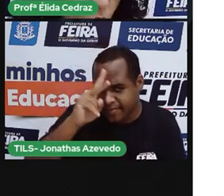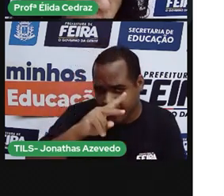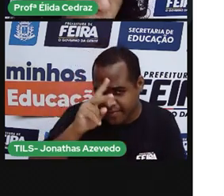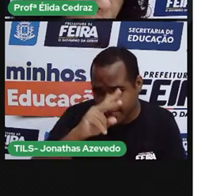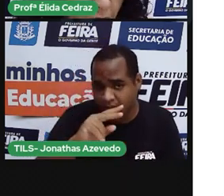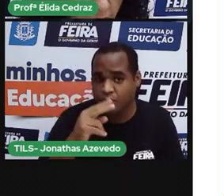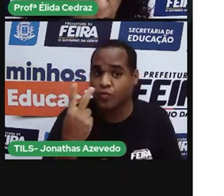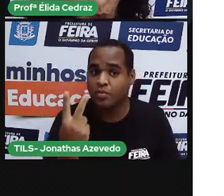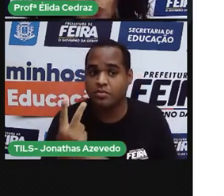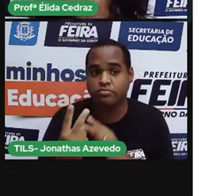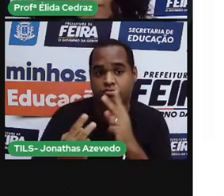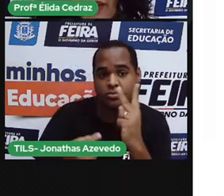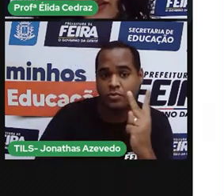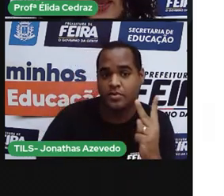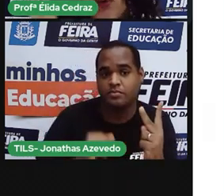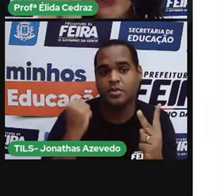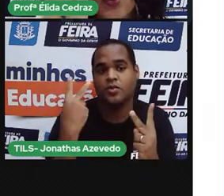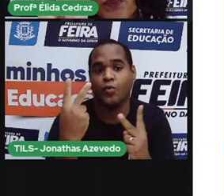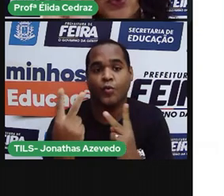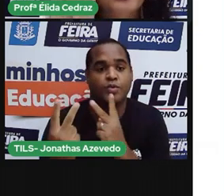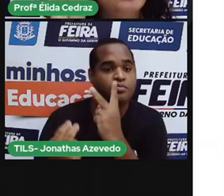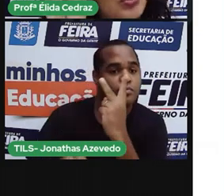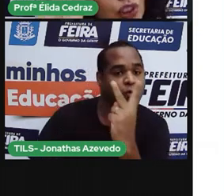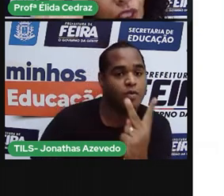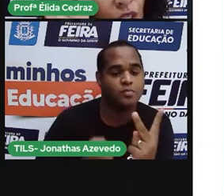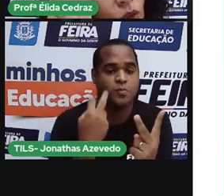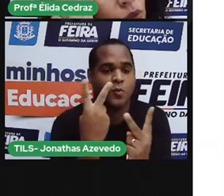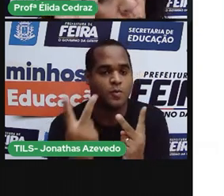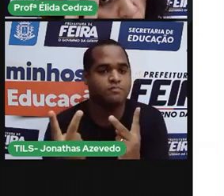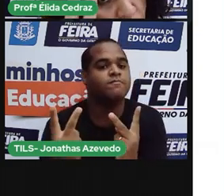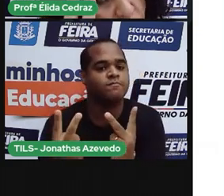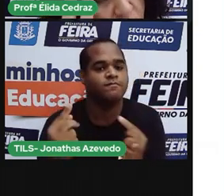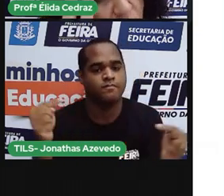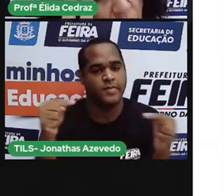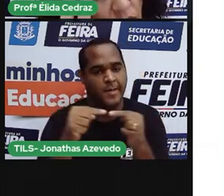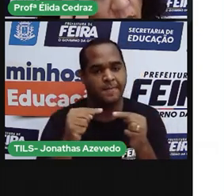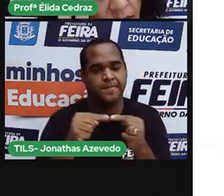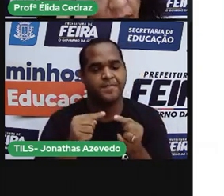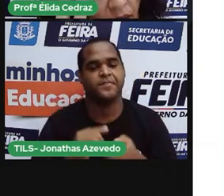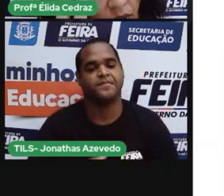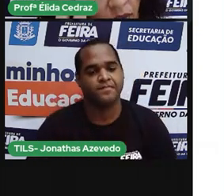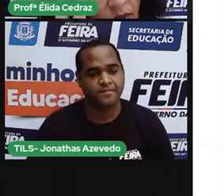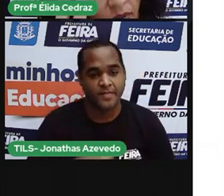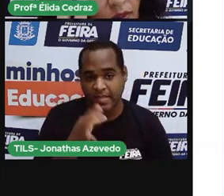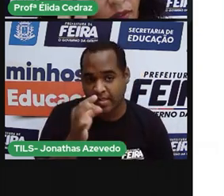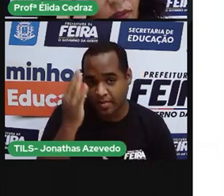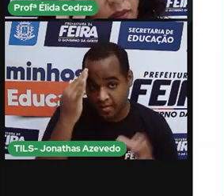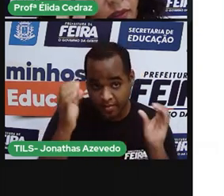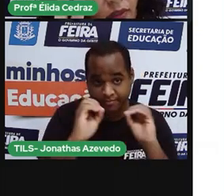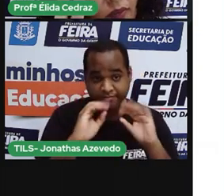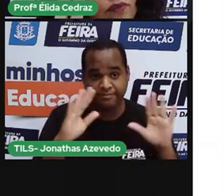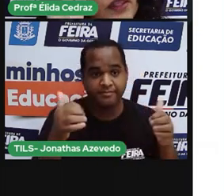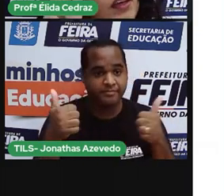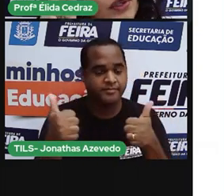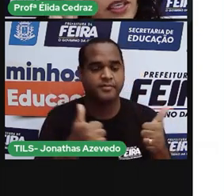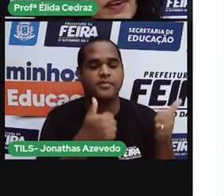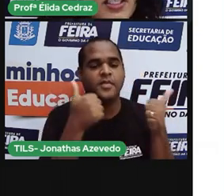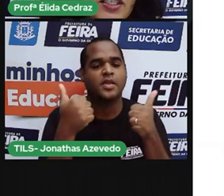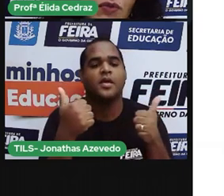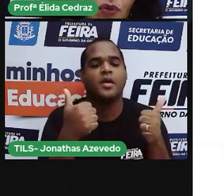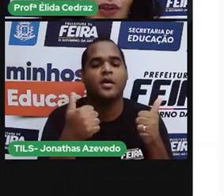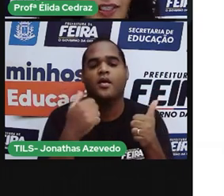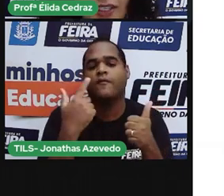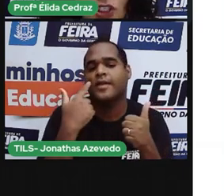que é dupla? Dupla é um grupo de 2, certo? E você